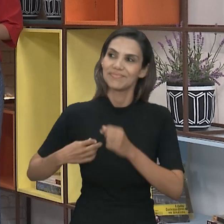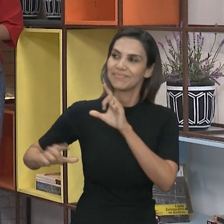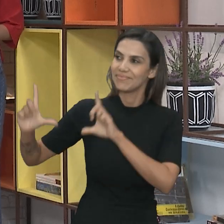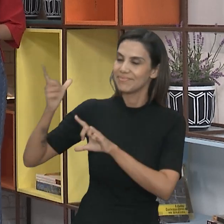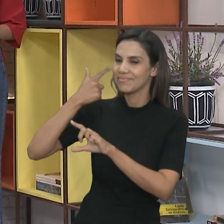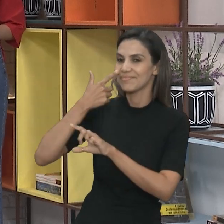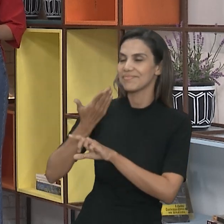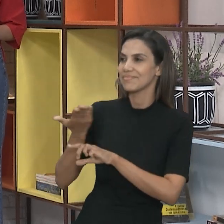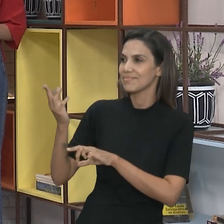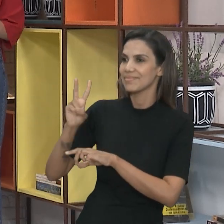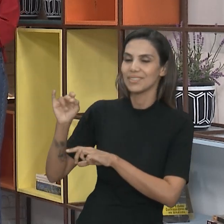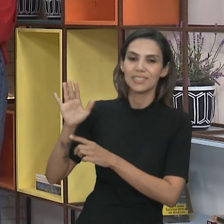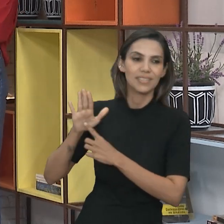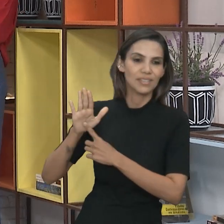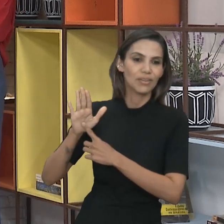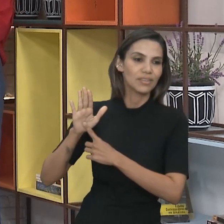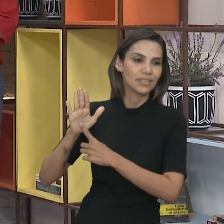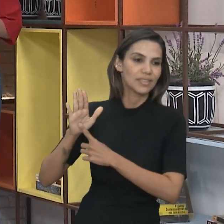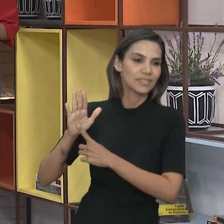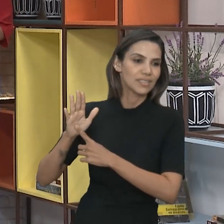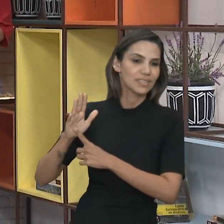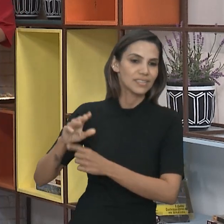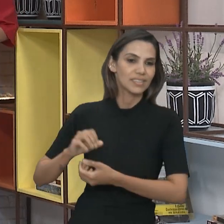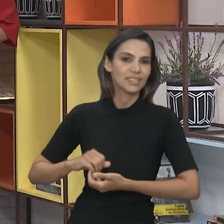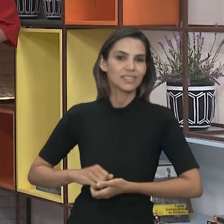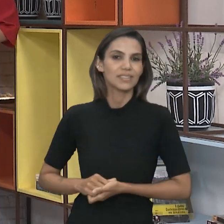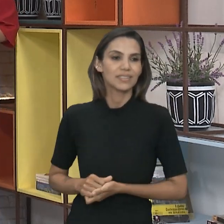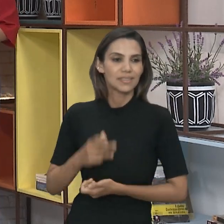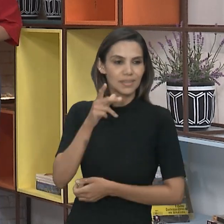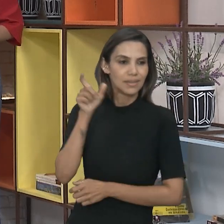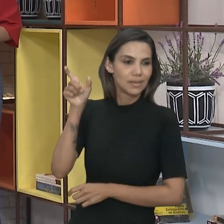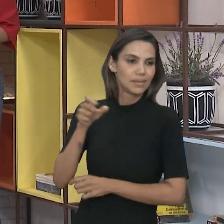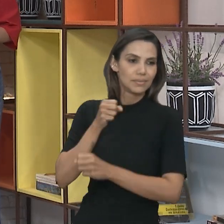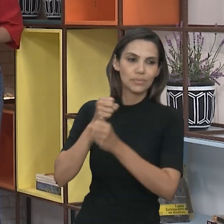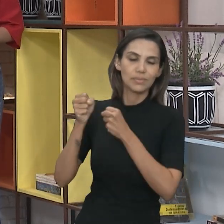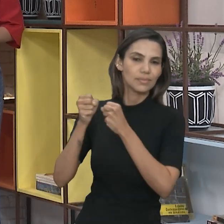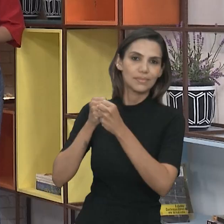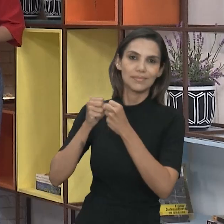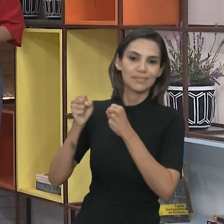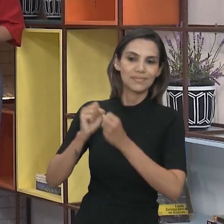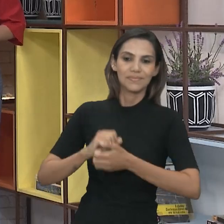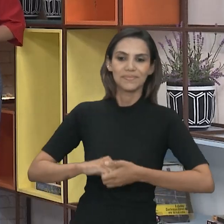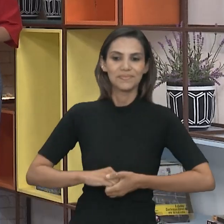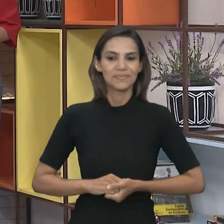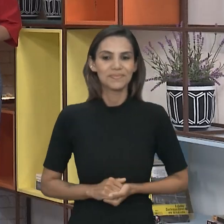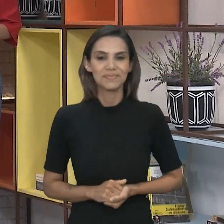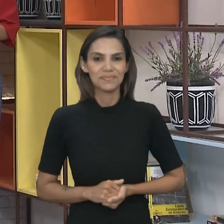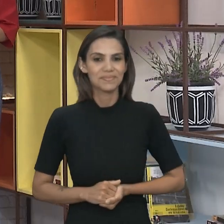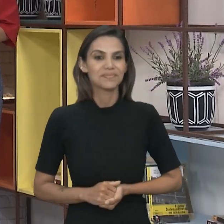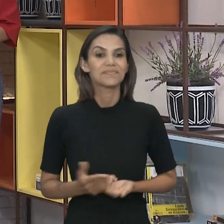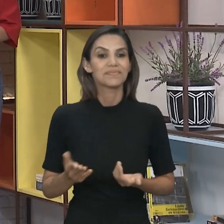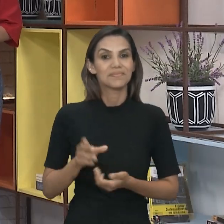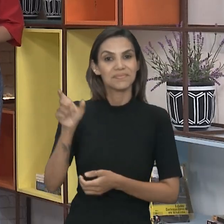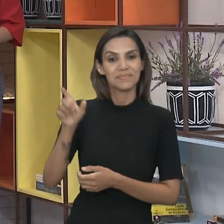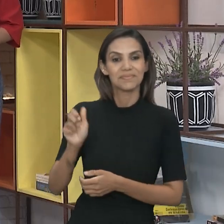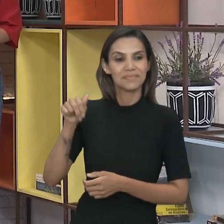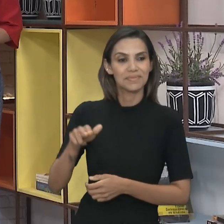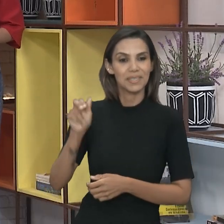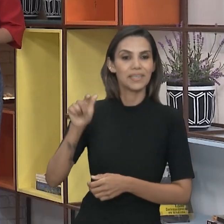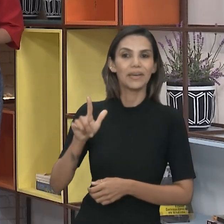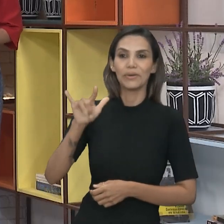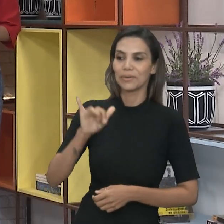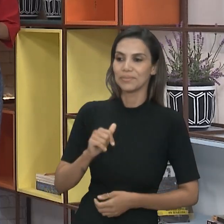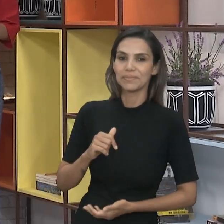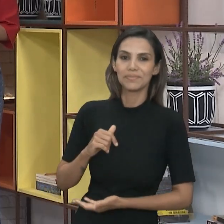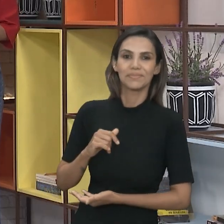aparecer a nossa entrevistada. Aqui, a nossa convidada de hoje, com a gente, a Ana Lúcia Leão, que é coordenadora do Núcleo